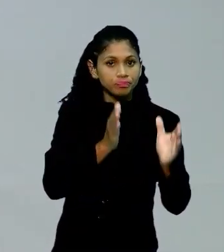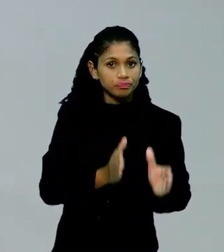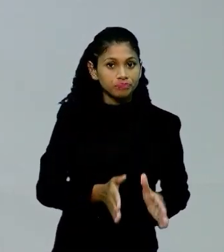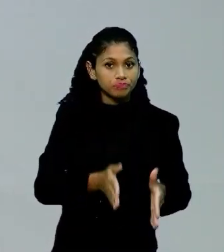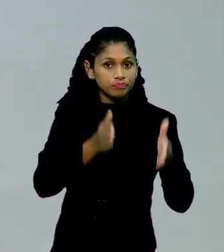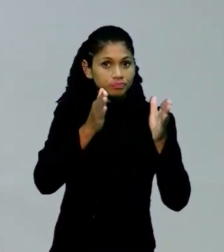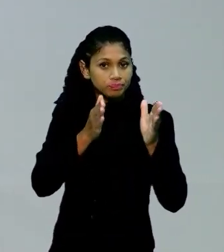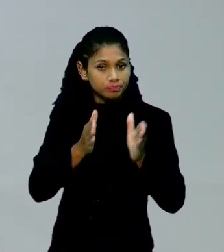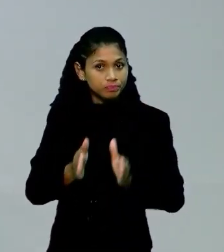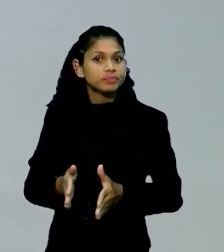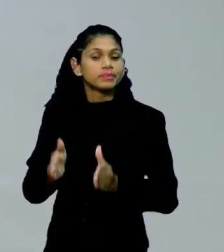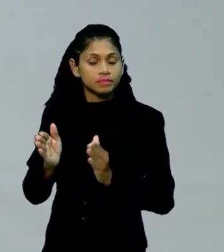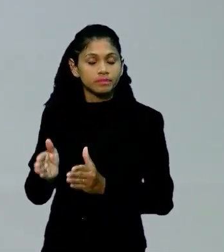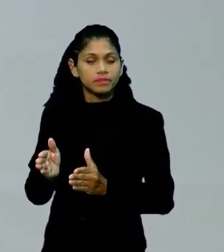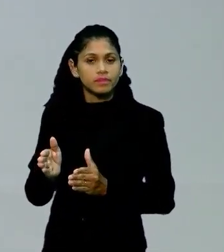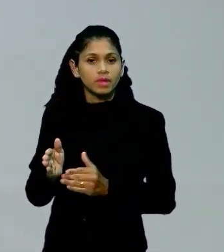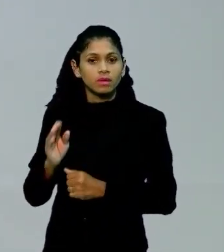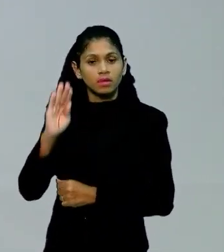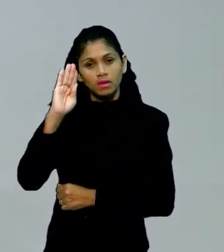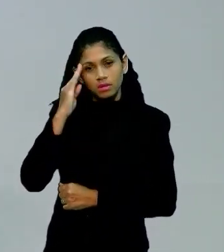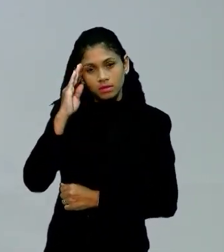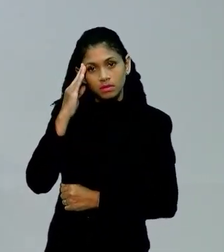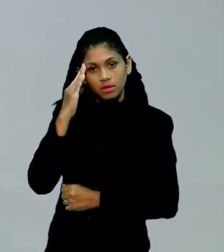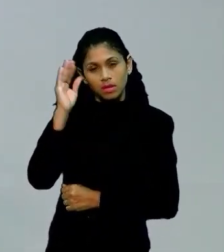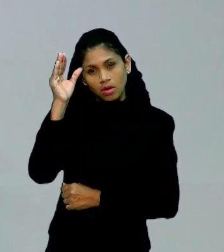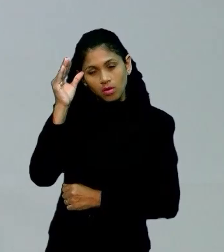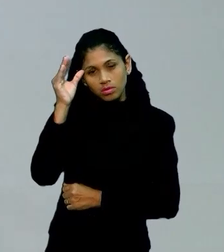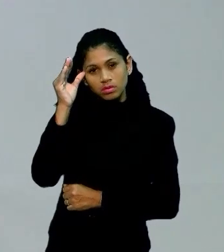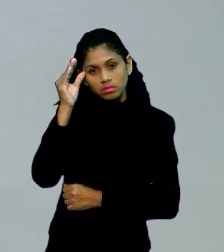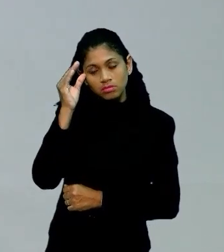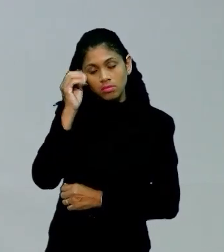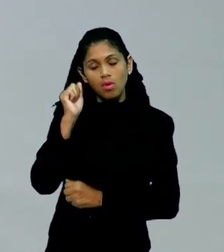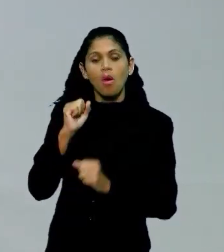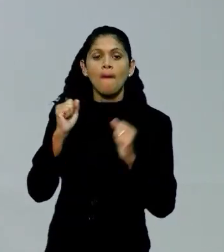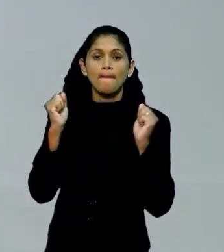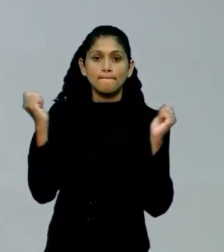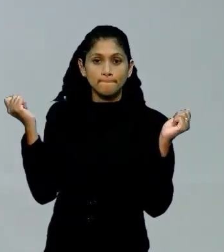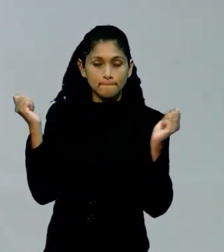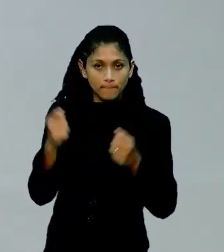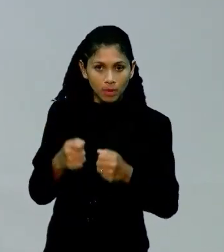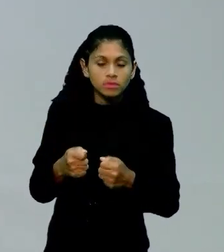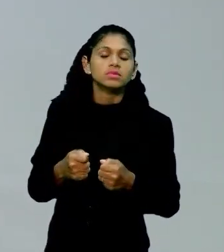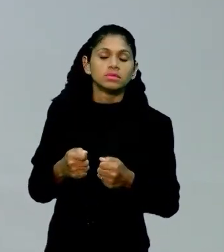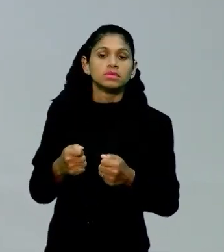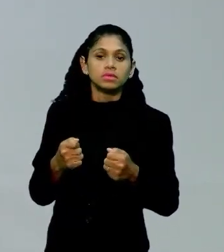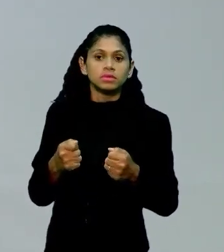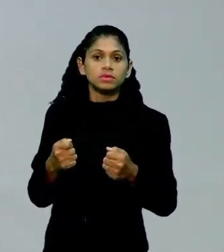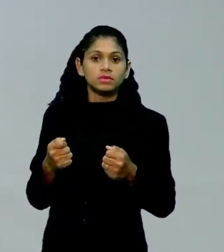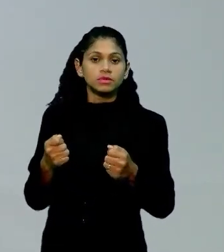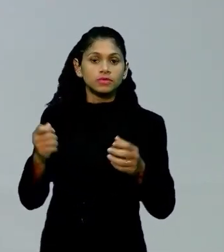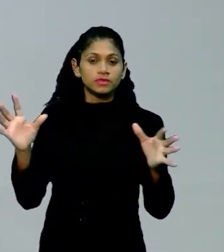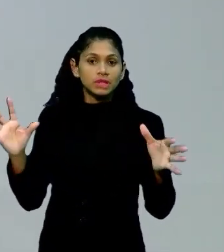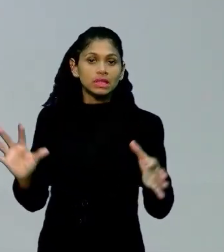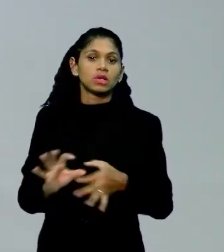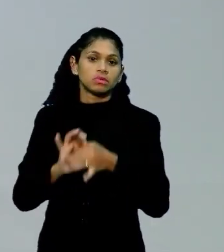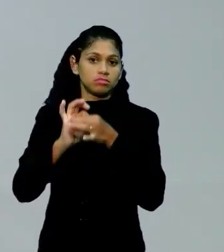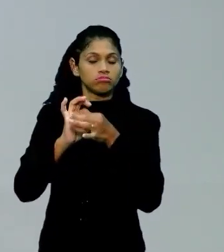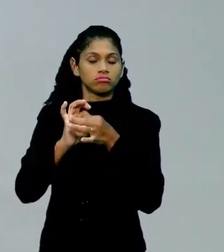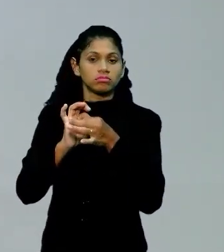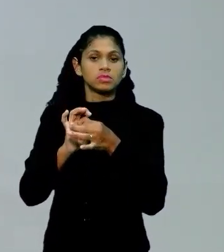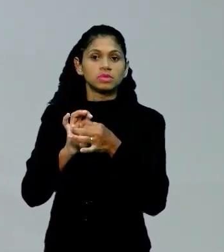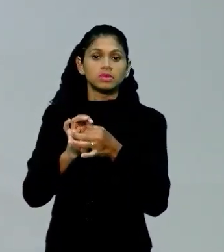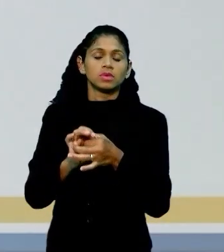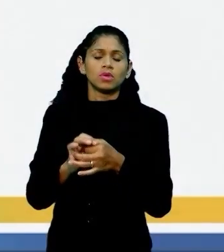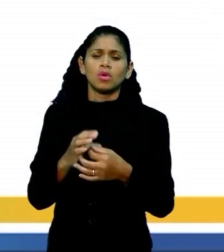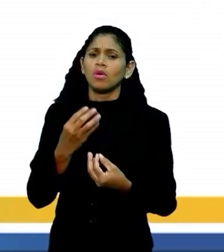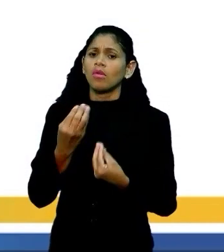entender que o conhecimento ele pode ser eh linkado agrupado a gente vai ter esse saber e um sistema de conhecimento Como